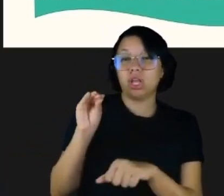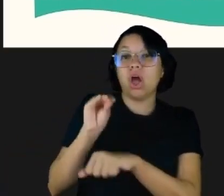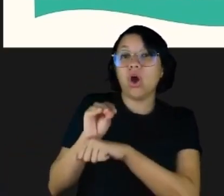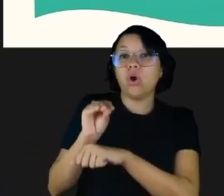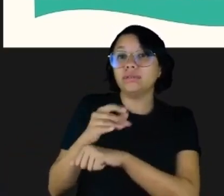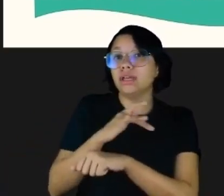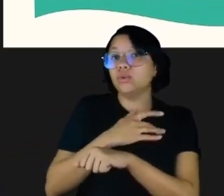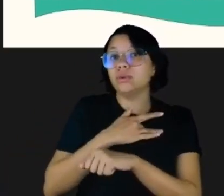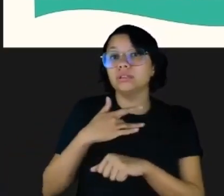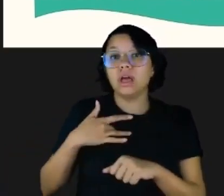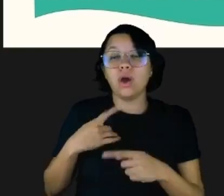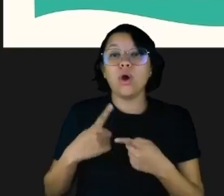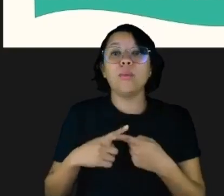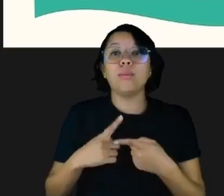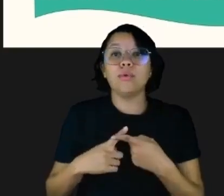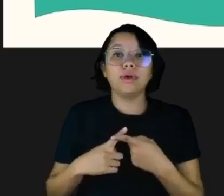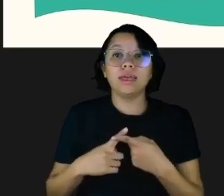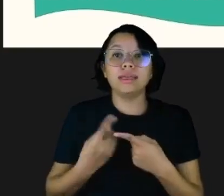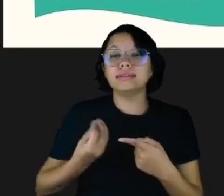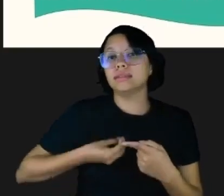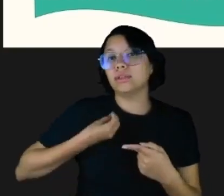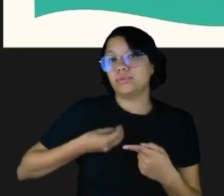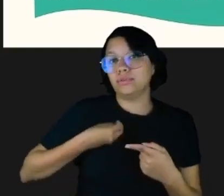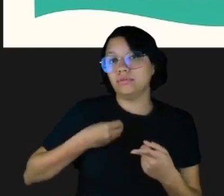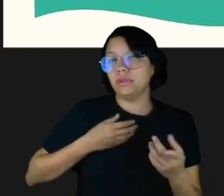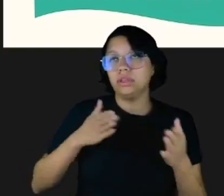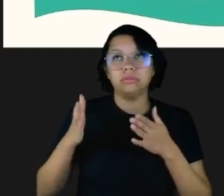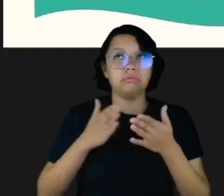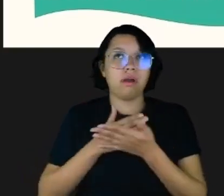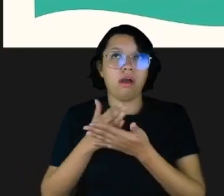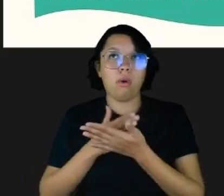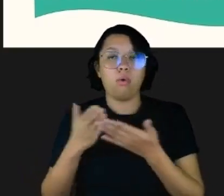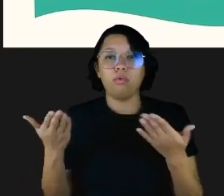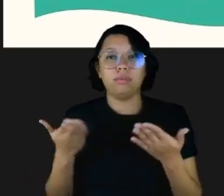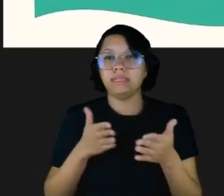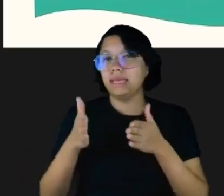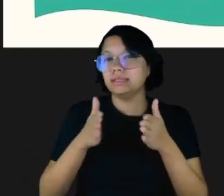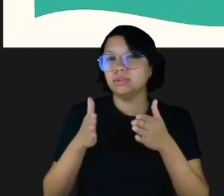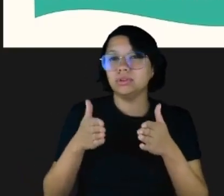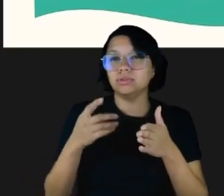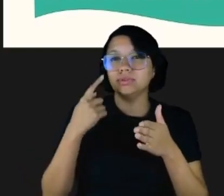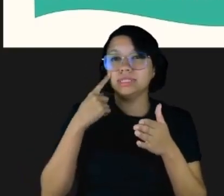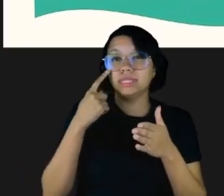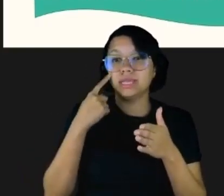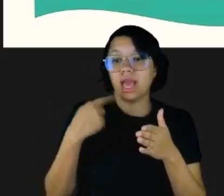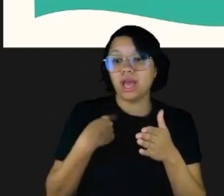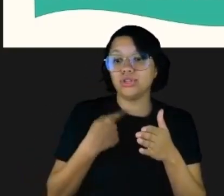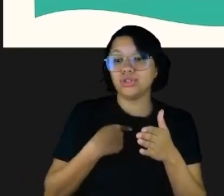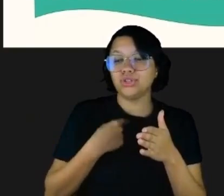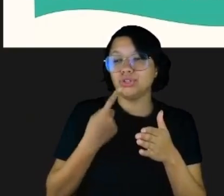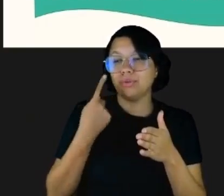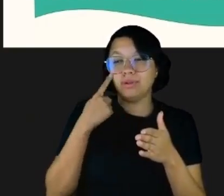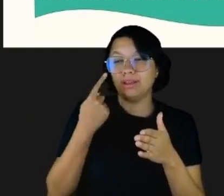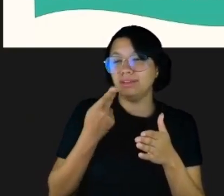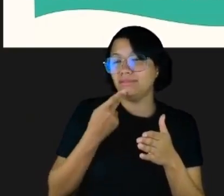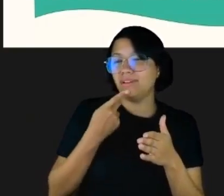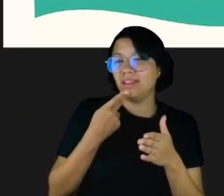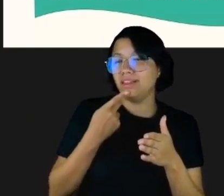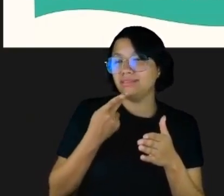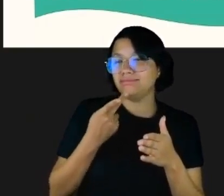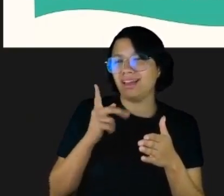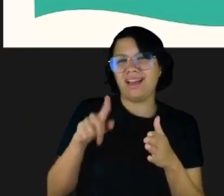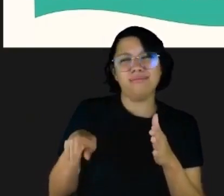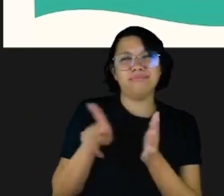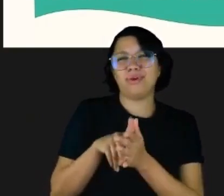com a saúde, porque estão vivendo alguma dessas situações e a gente está jogando na conta da idade e deixando de